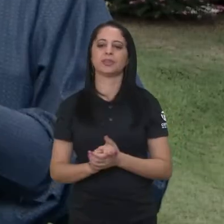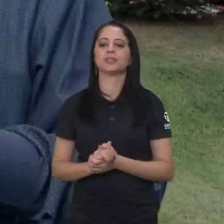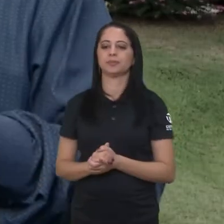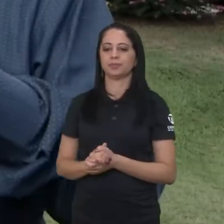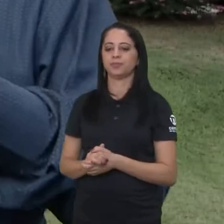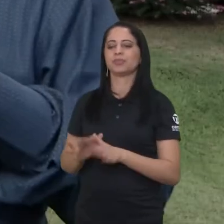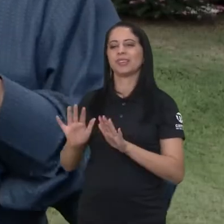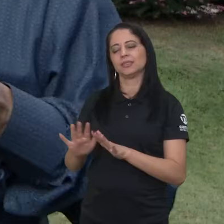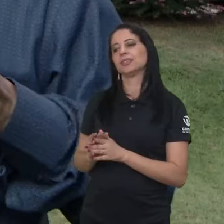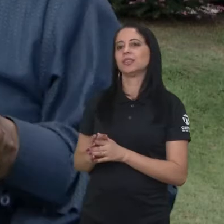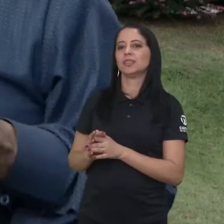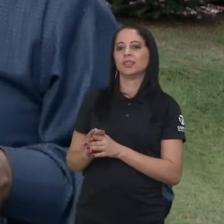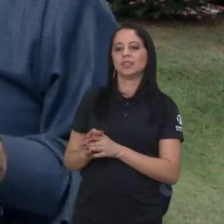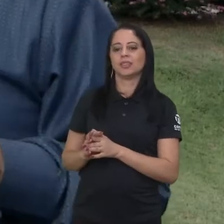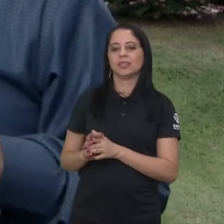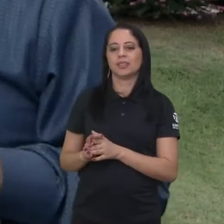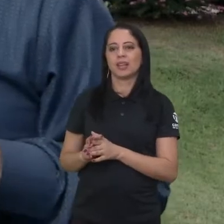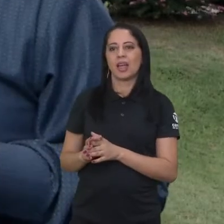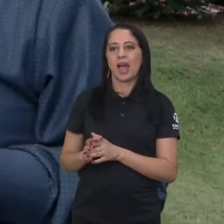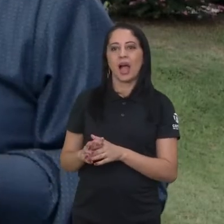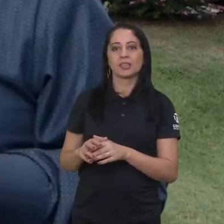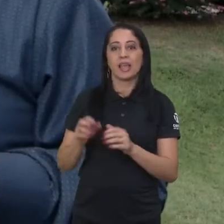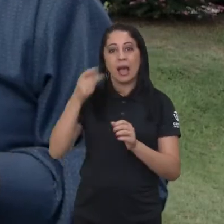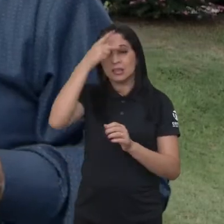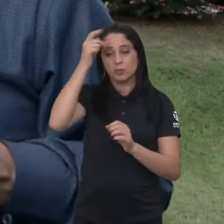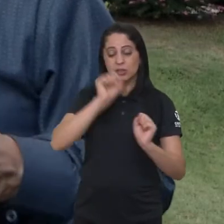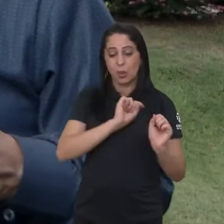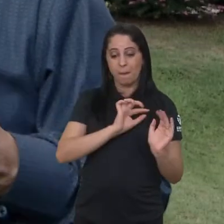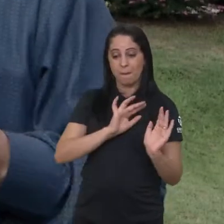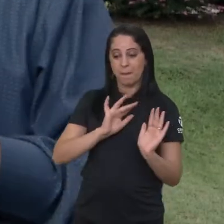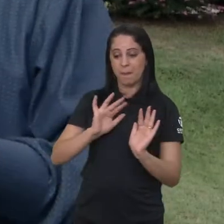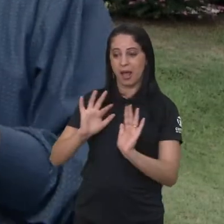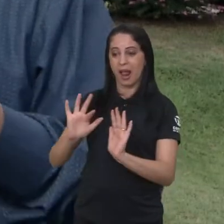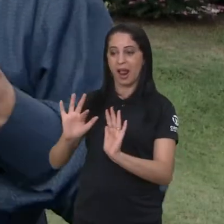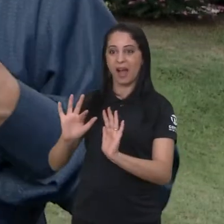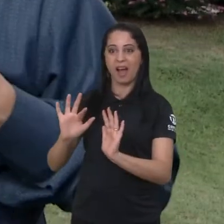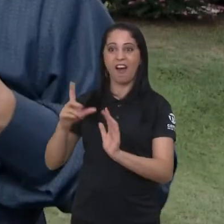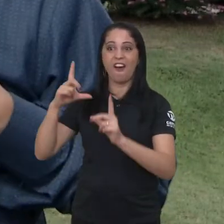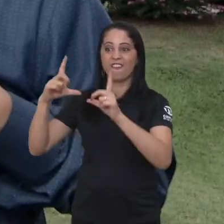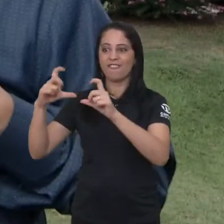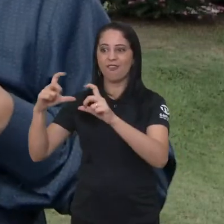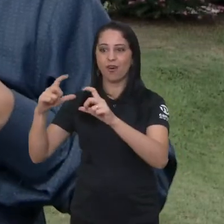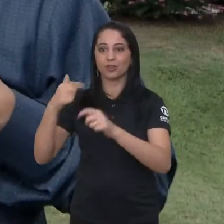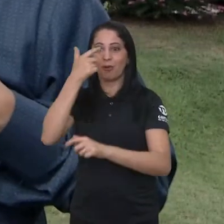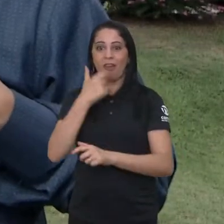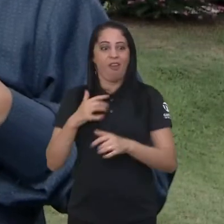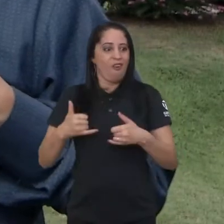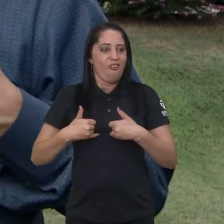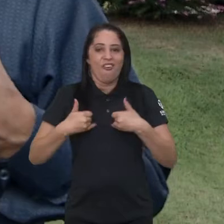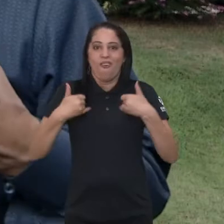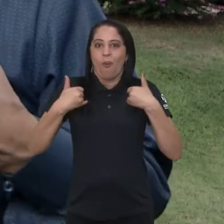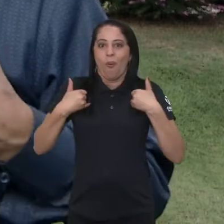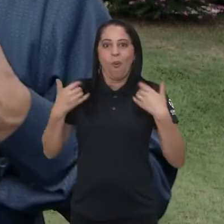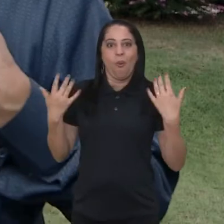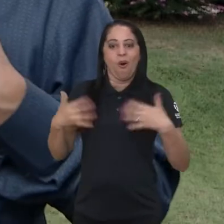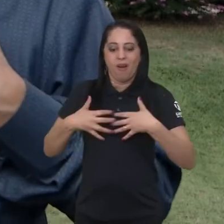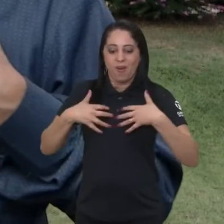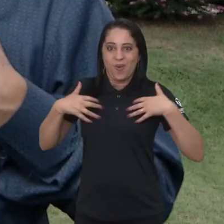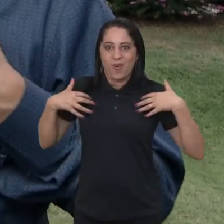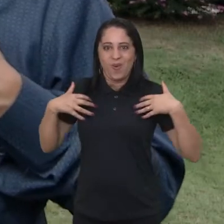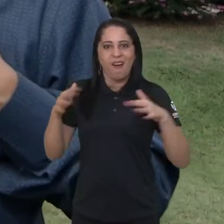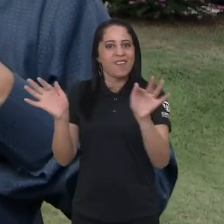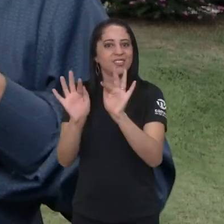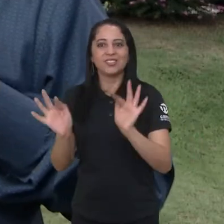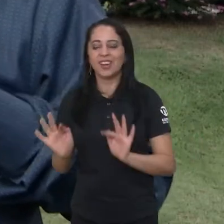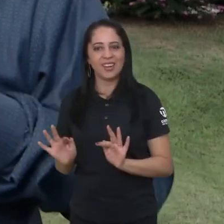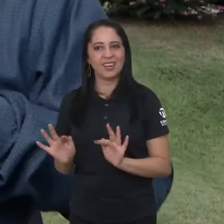fala que muita gente vem aqui para tirar fotografia, né, é uma felicidade enorme para nós, né? A gente tem orgulho